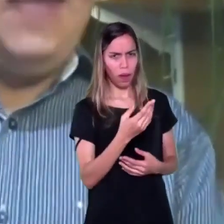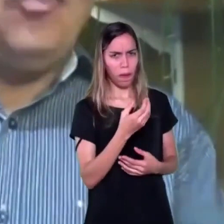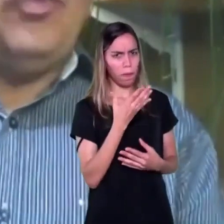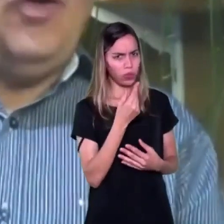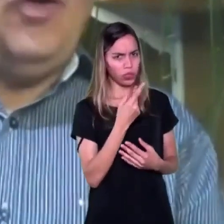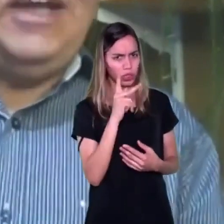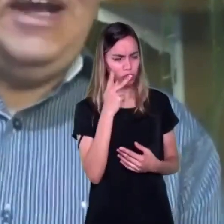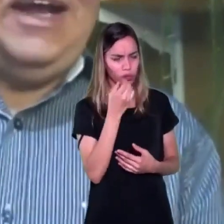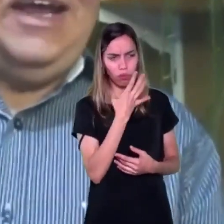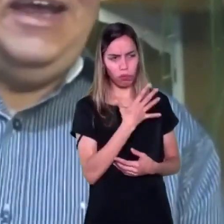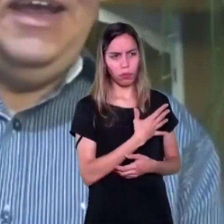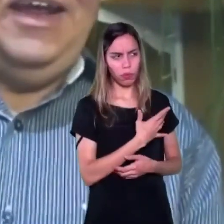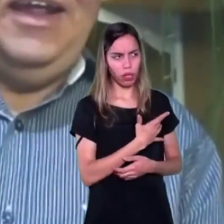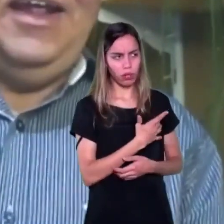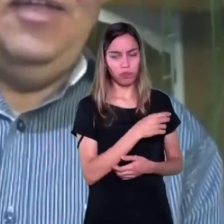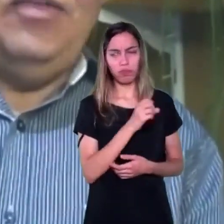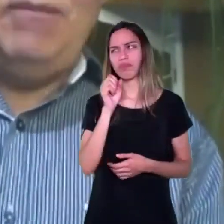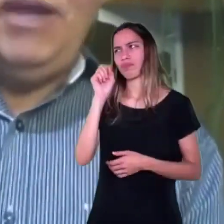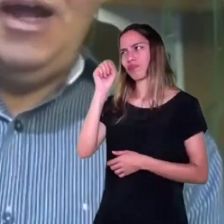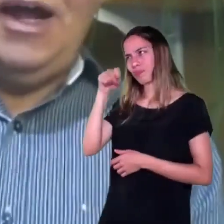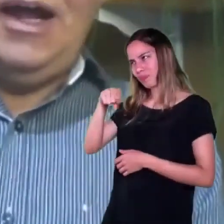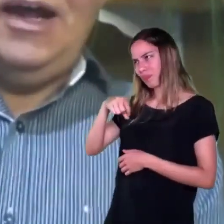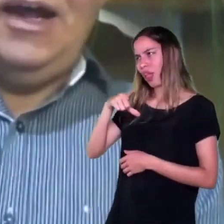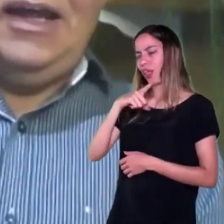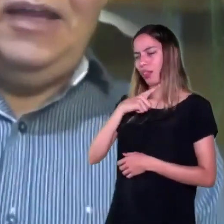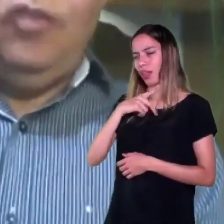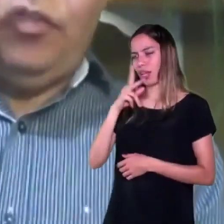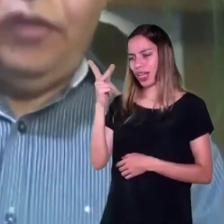A história